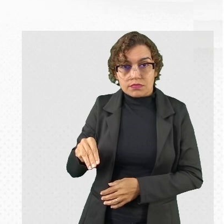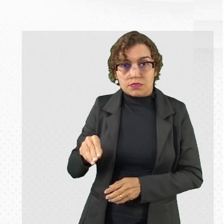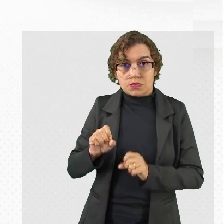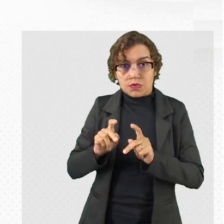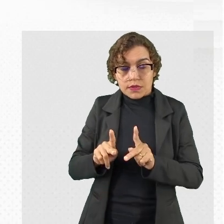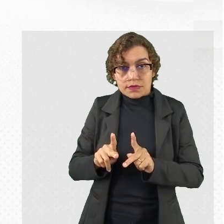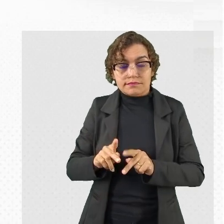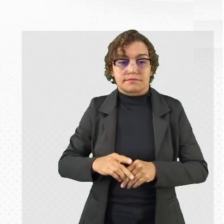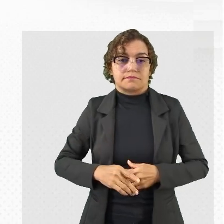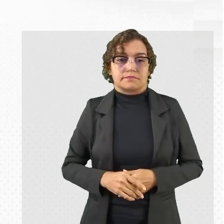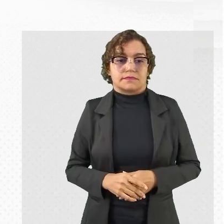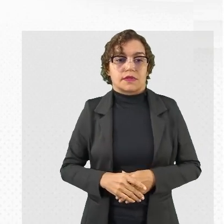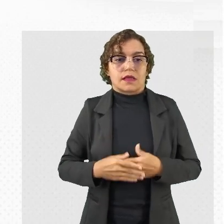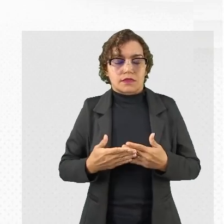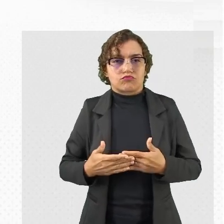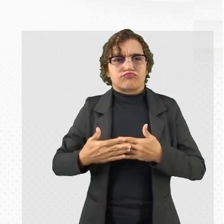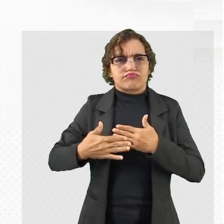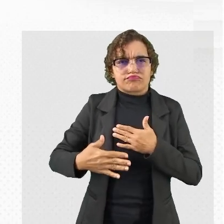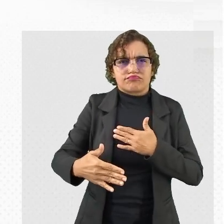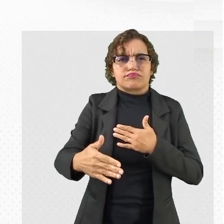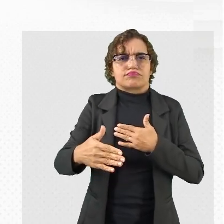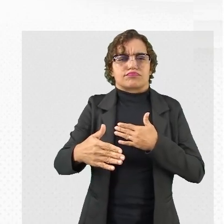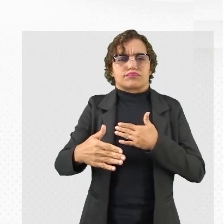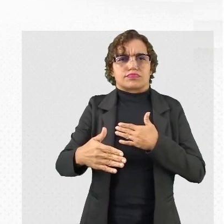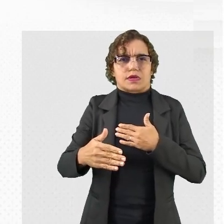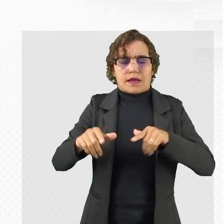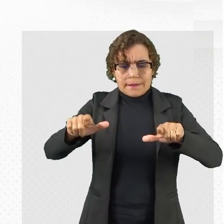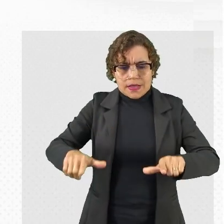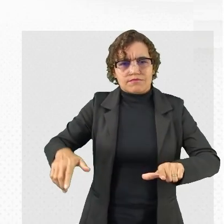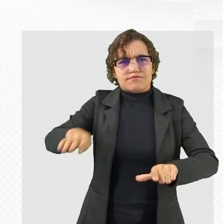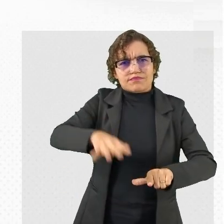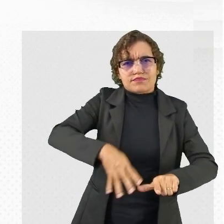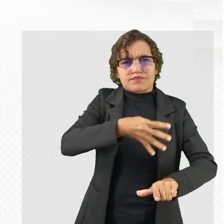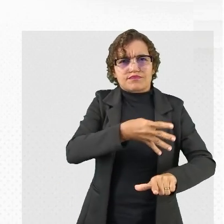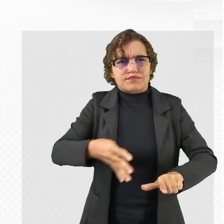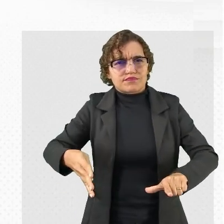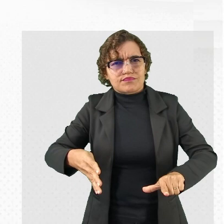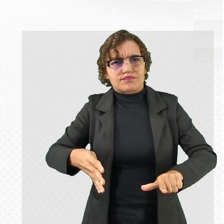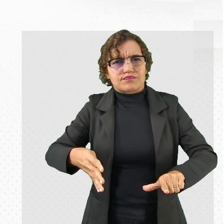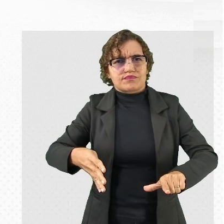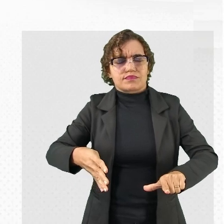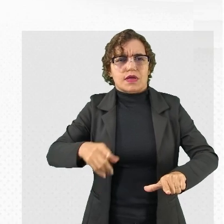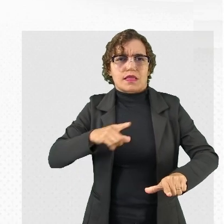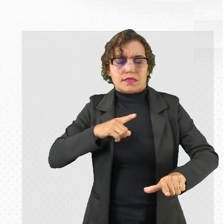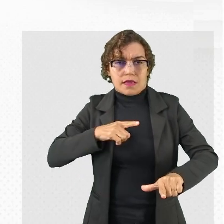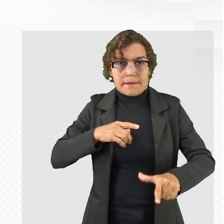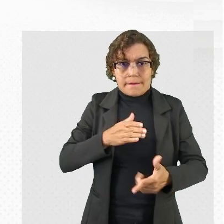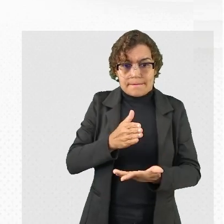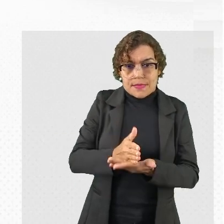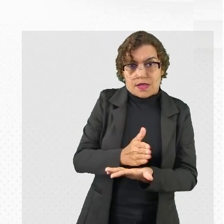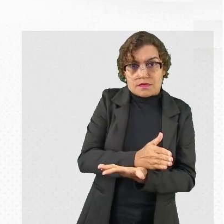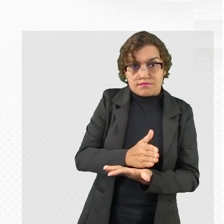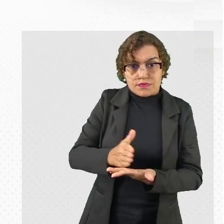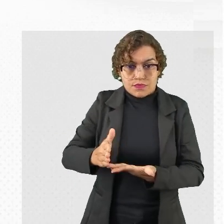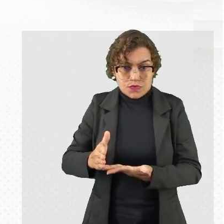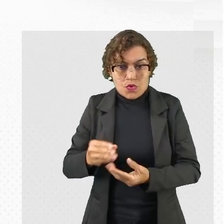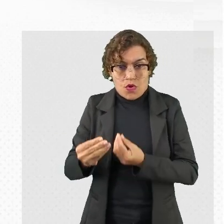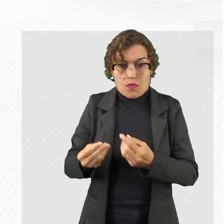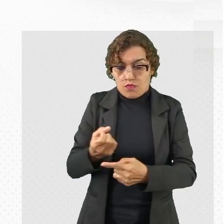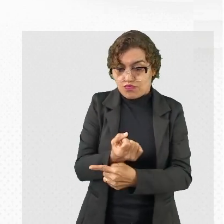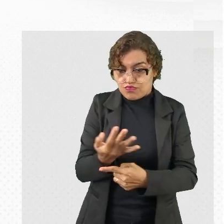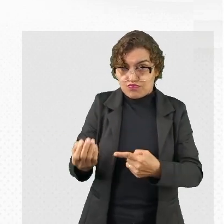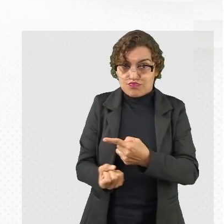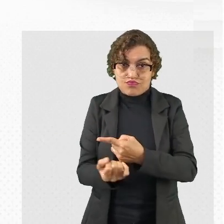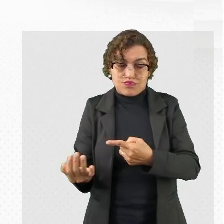vamos lá. Então, vamos ver. Escala não é a divisão